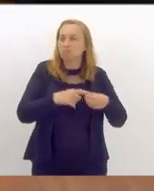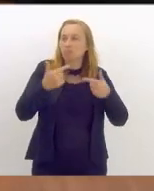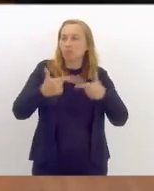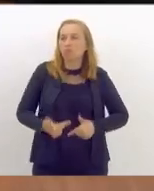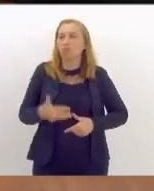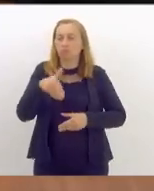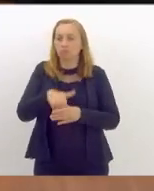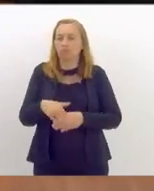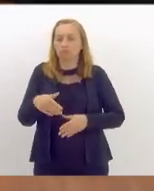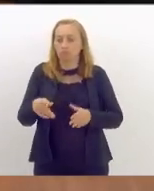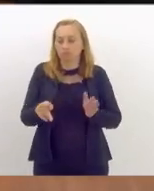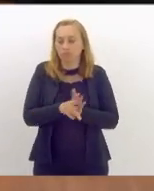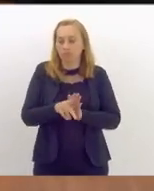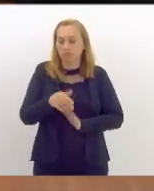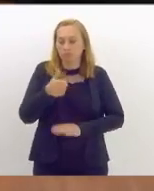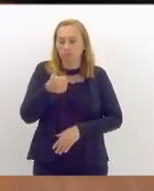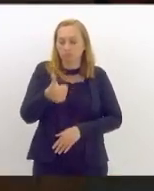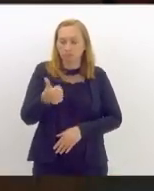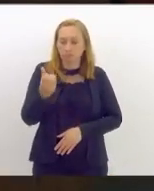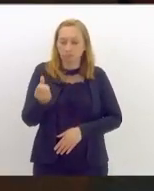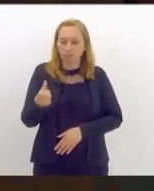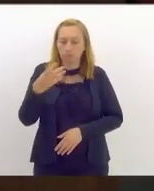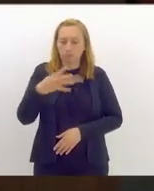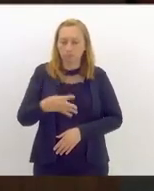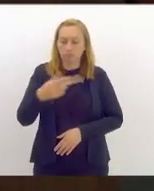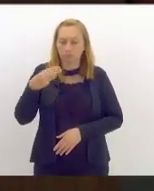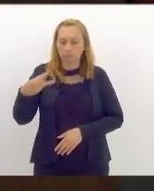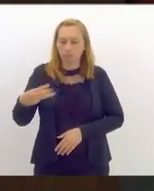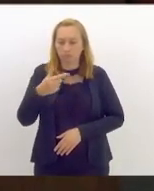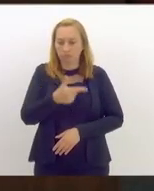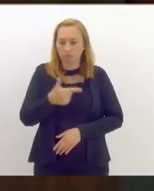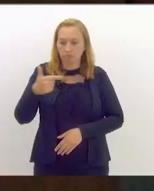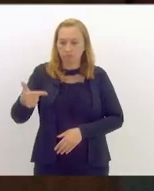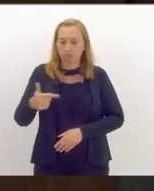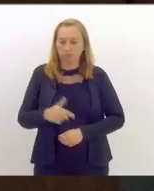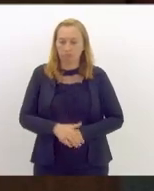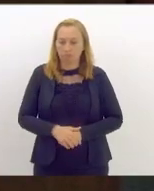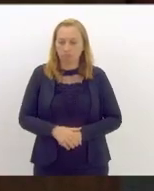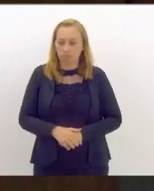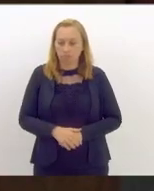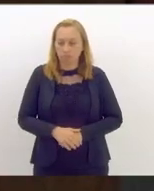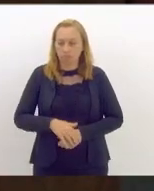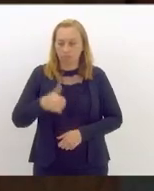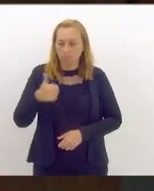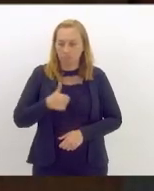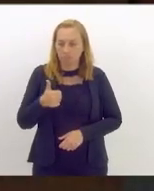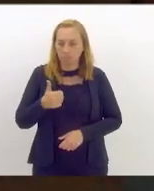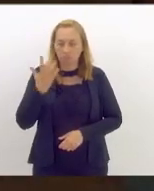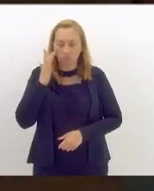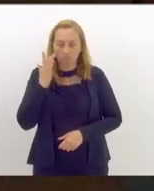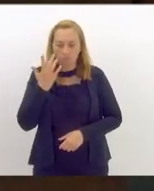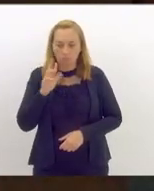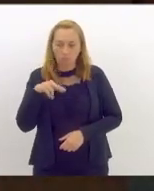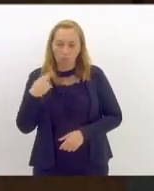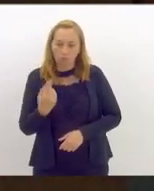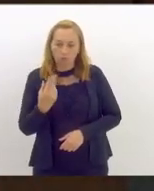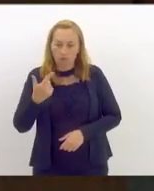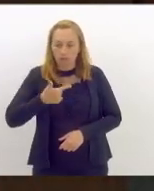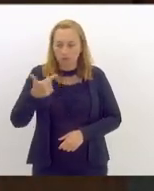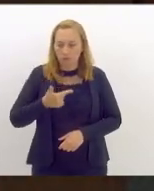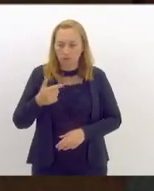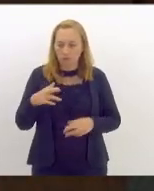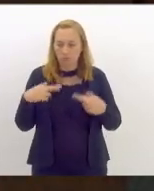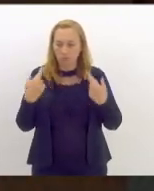no projeto 1643 de 2022 que tá na primeira segunda sessão e agora